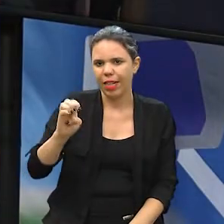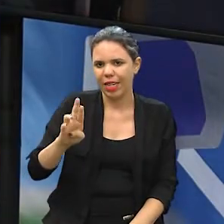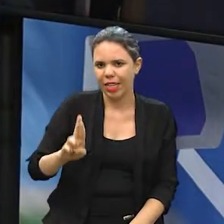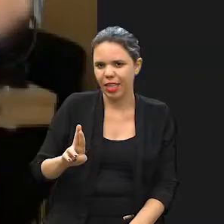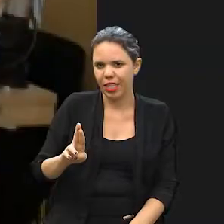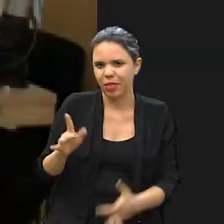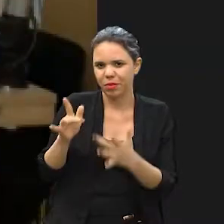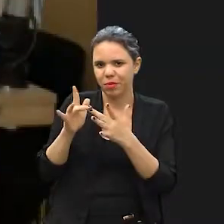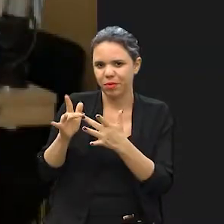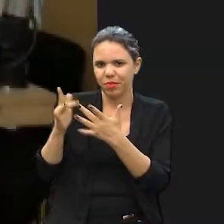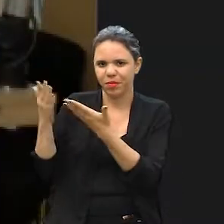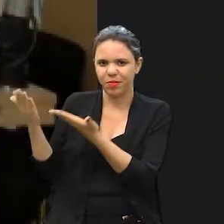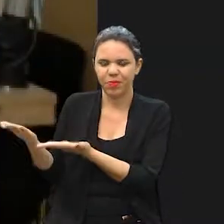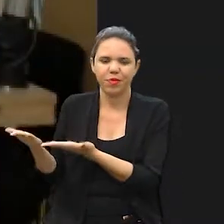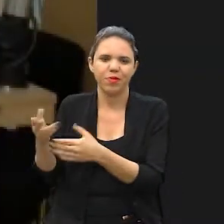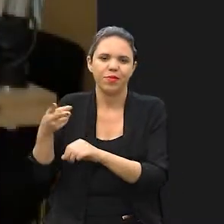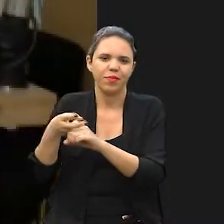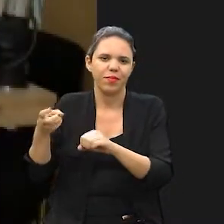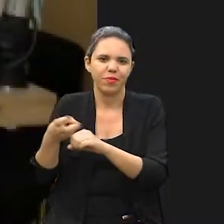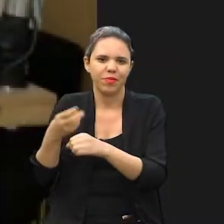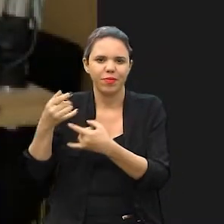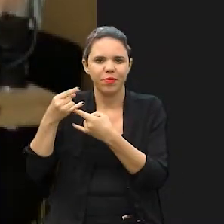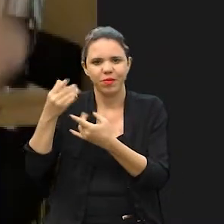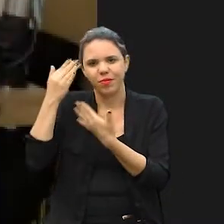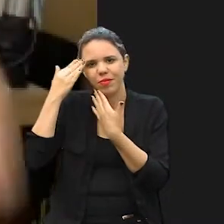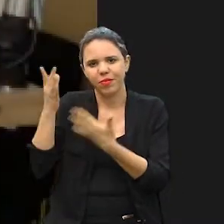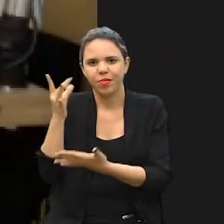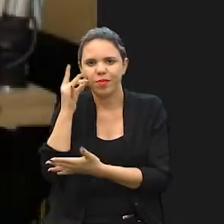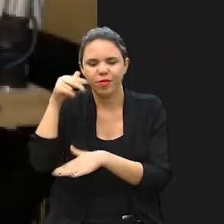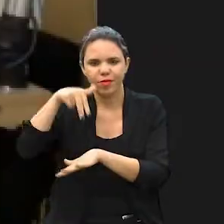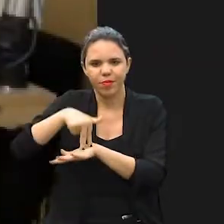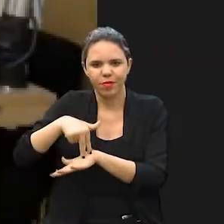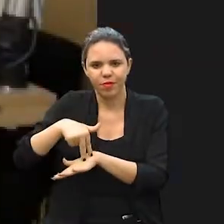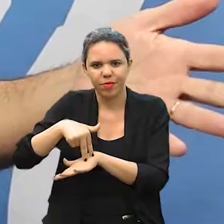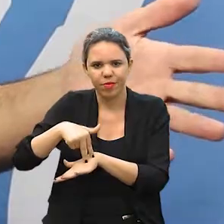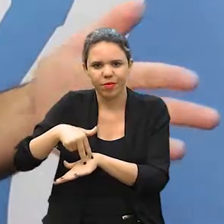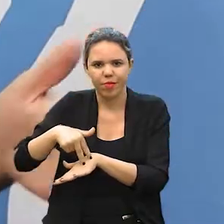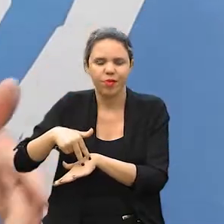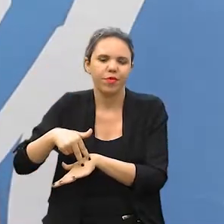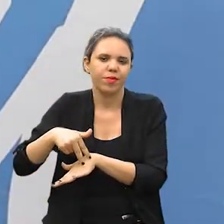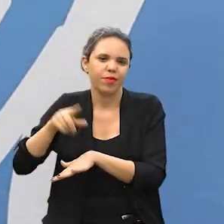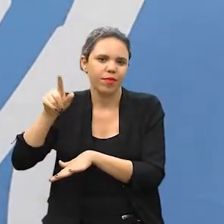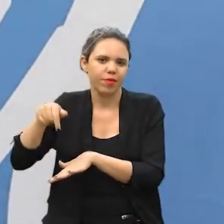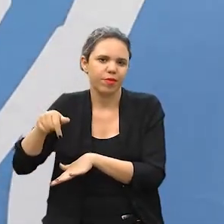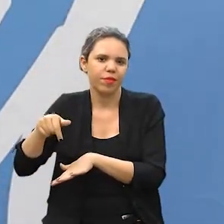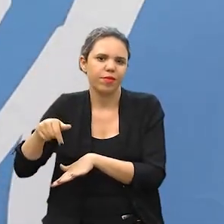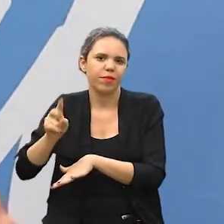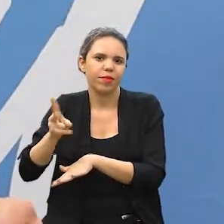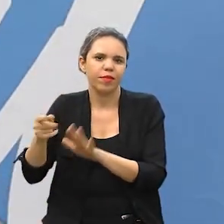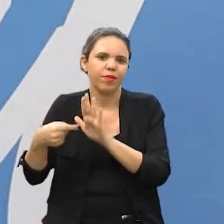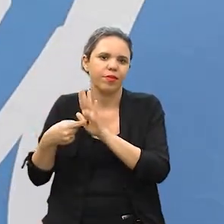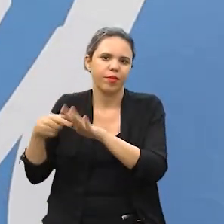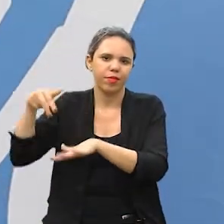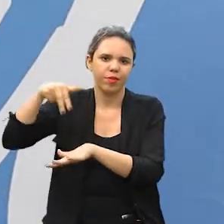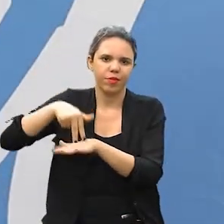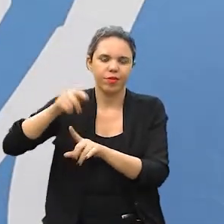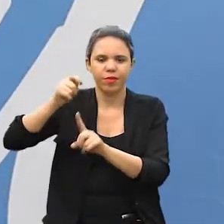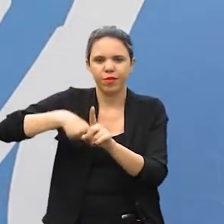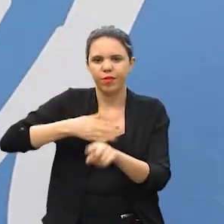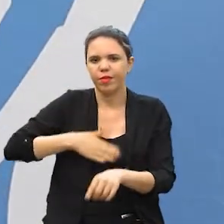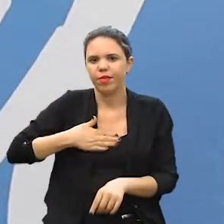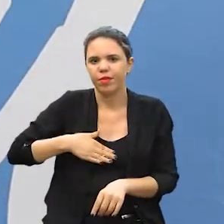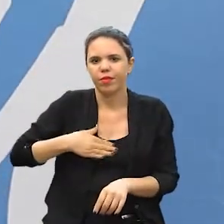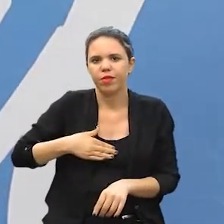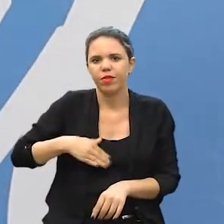conectado aqui com a gente via aplicativo. Muito obrigado pela presença, o Kleber Rosa, que está se apresentando nesse mês de